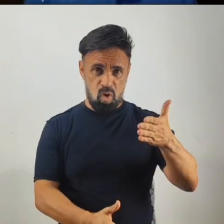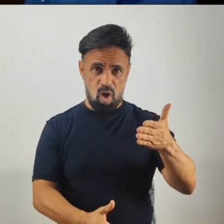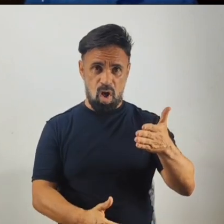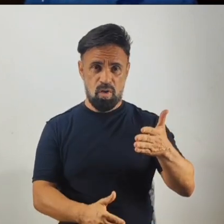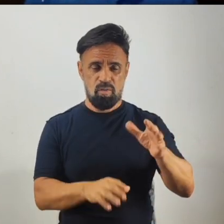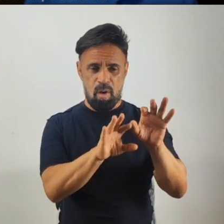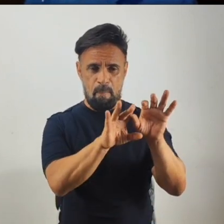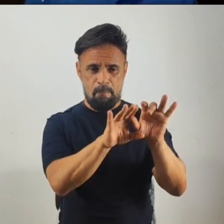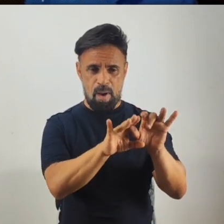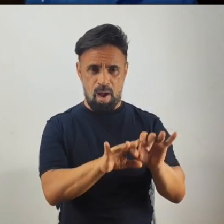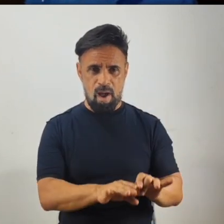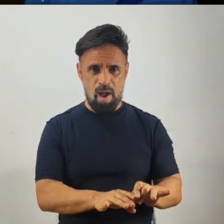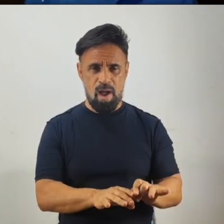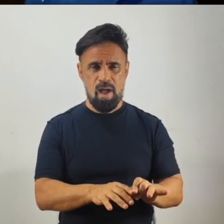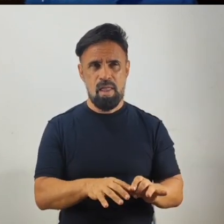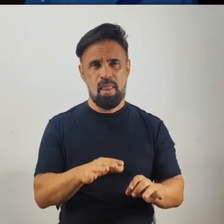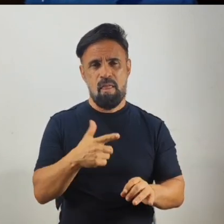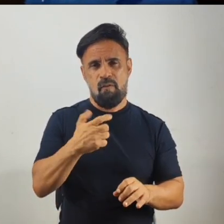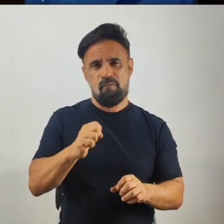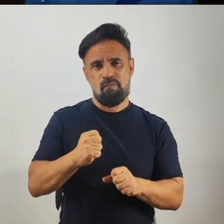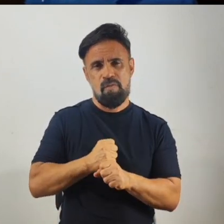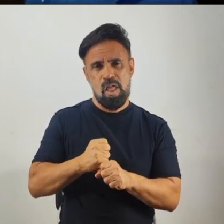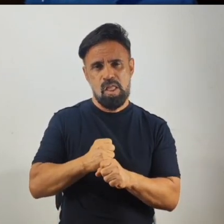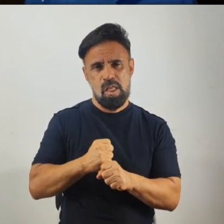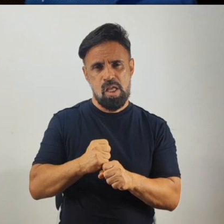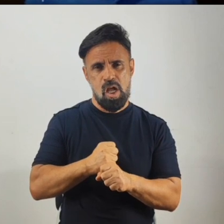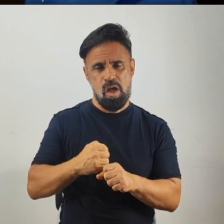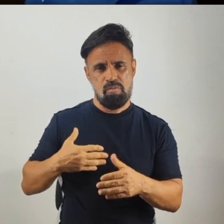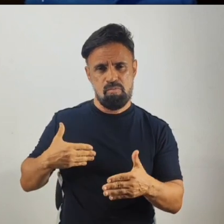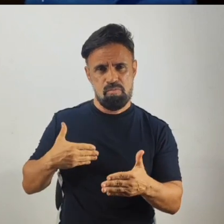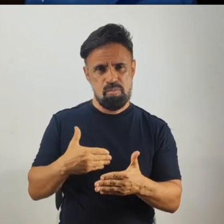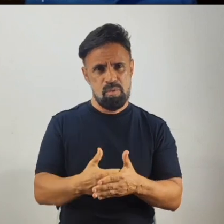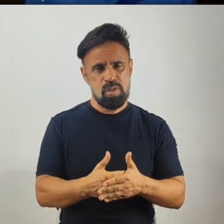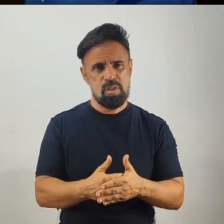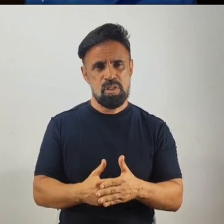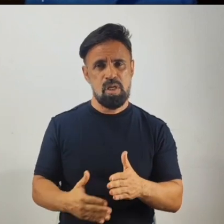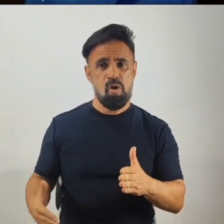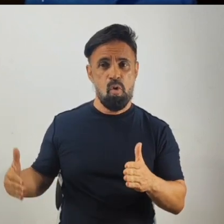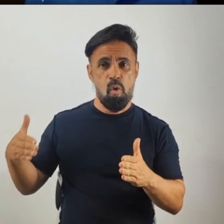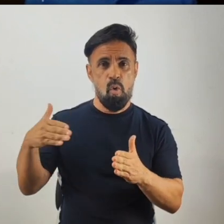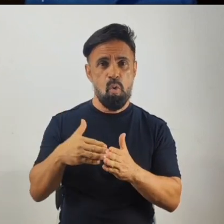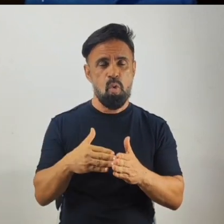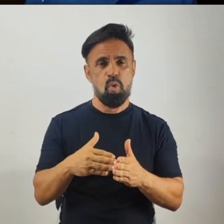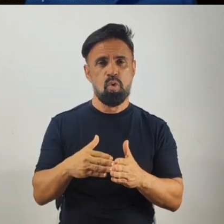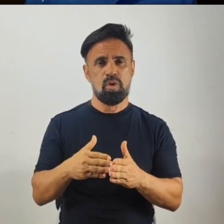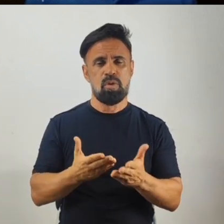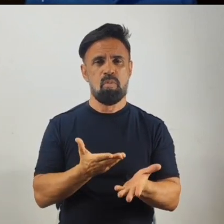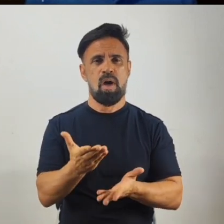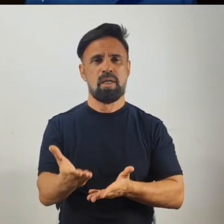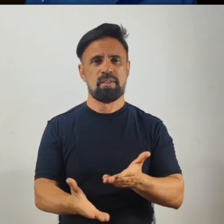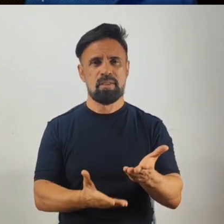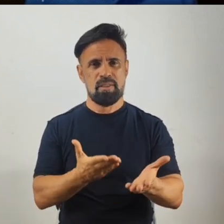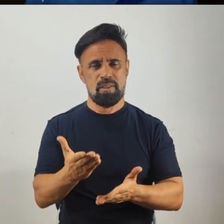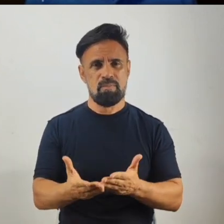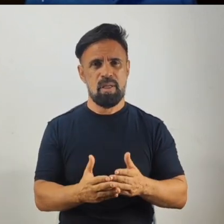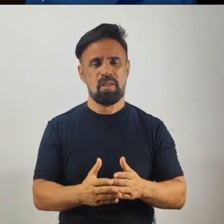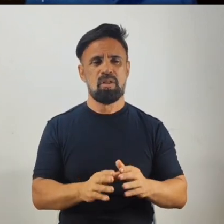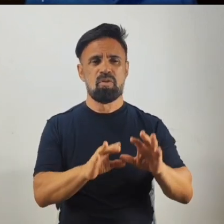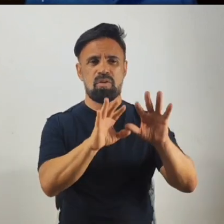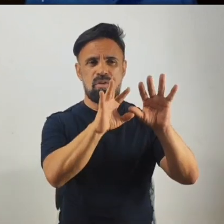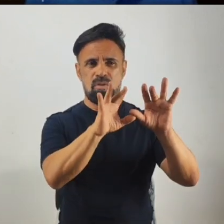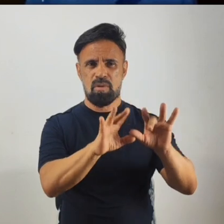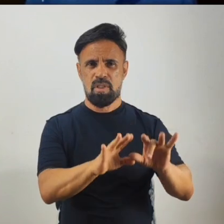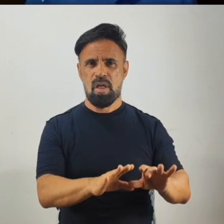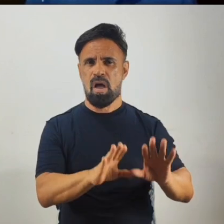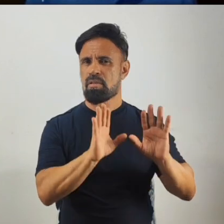Um detalhe que o prontuário físico ele tem tempo não inferior a 20 anos e a partir da data do último